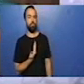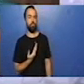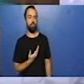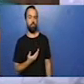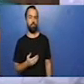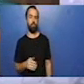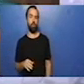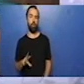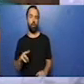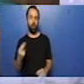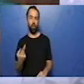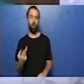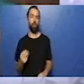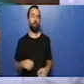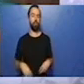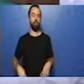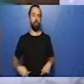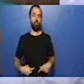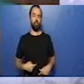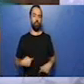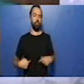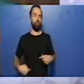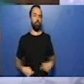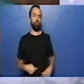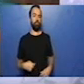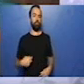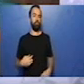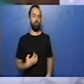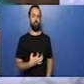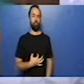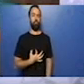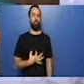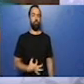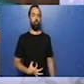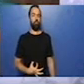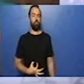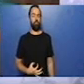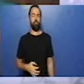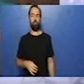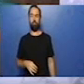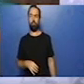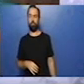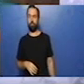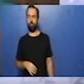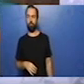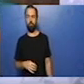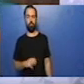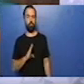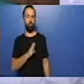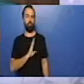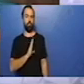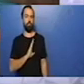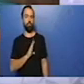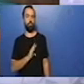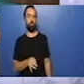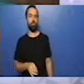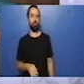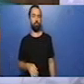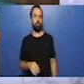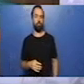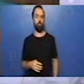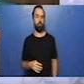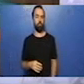ou o sistema digestório, principalmente as células do esôfago. o coração, principalmente, ela